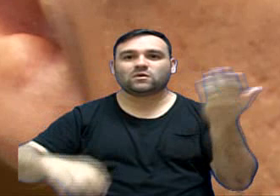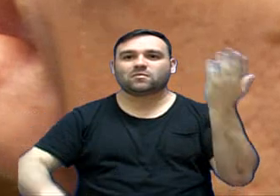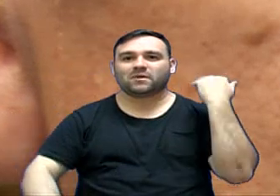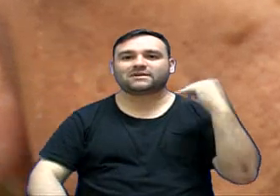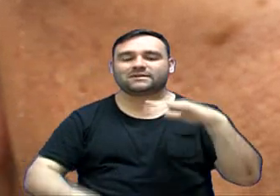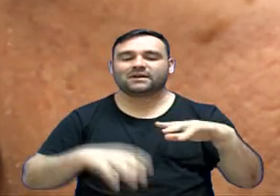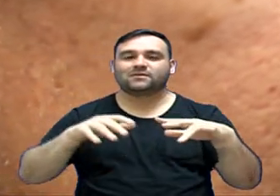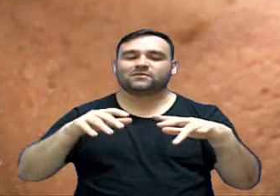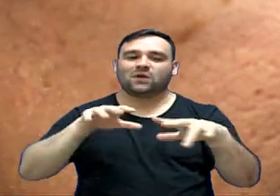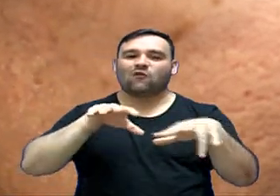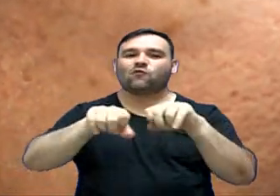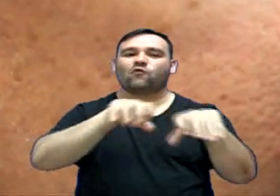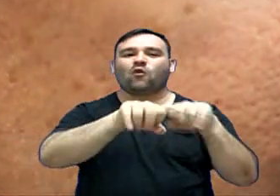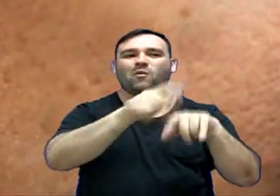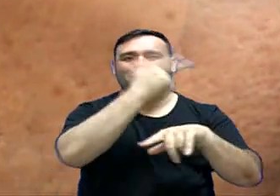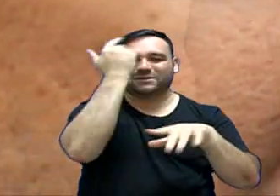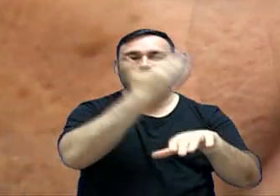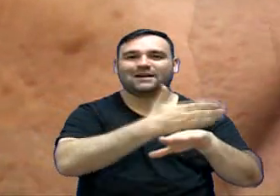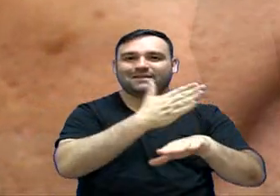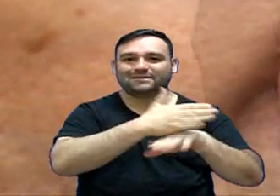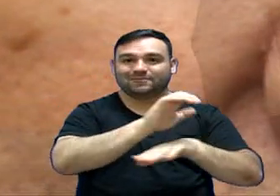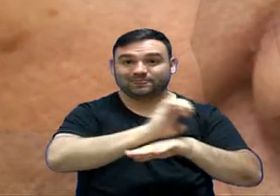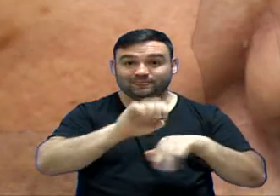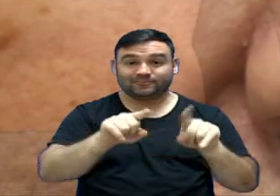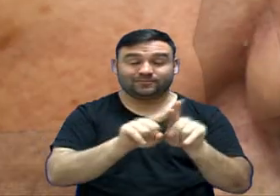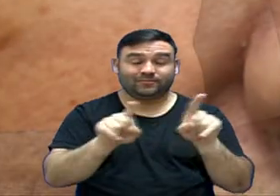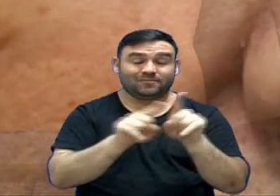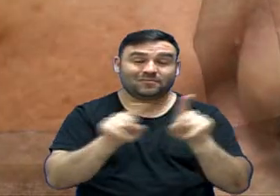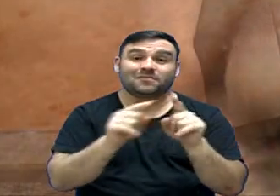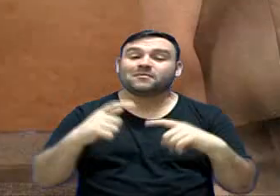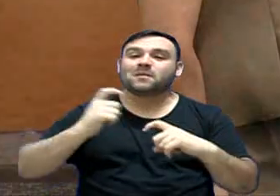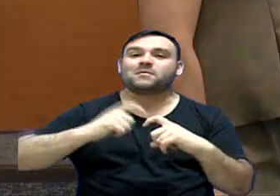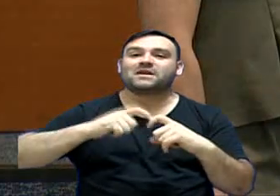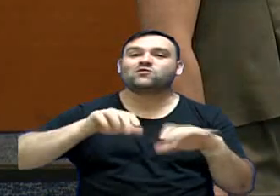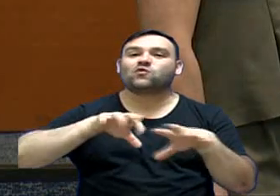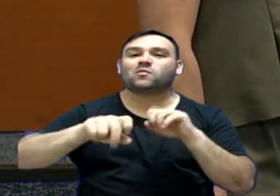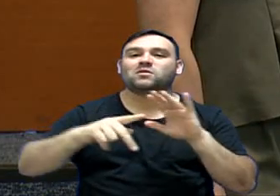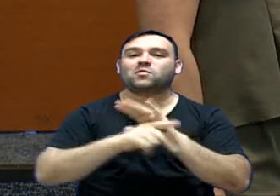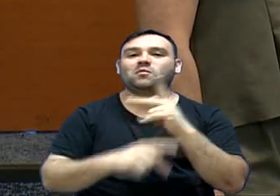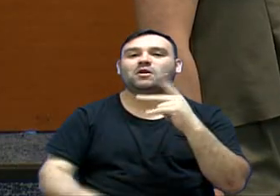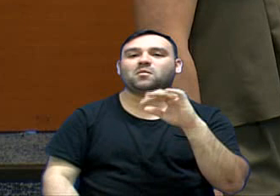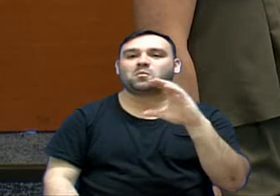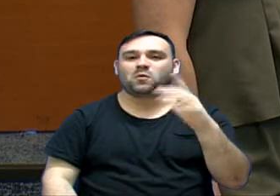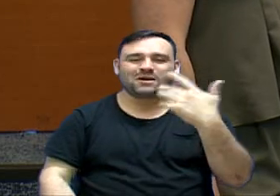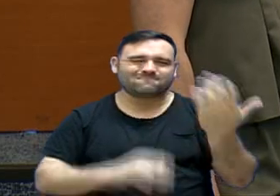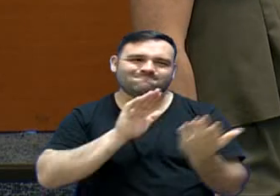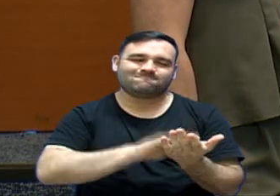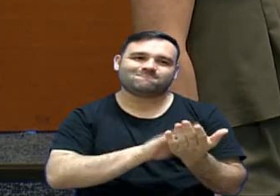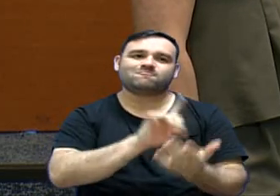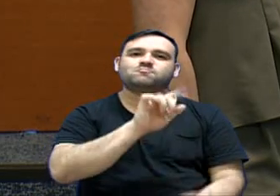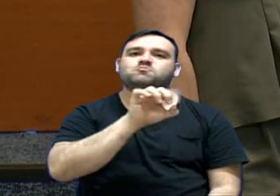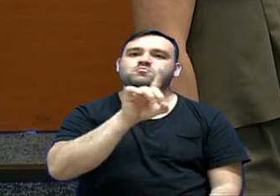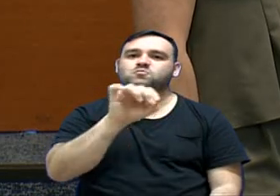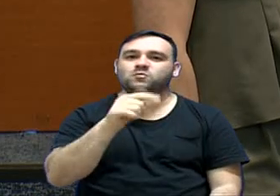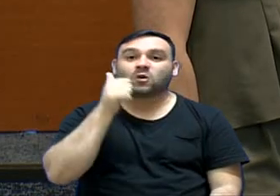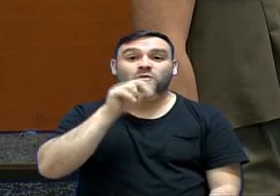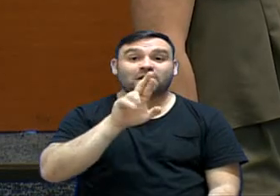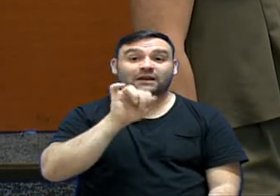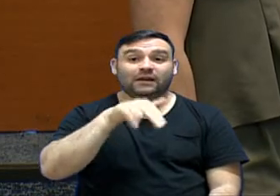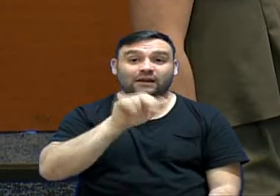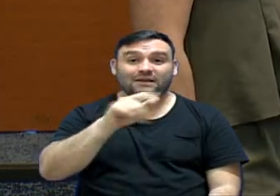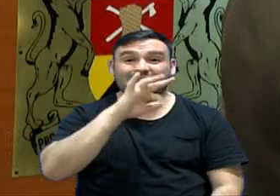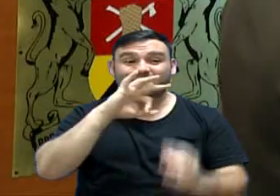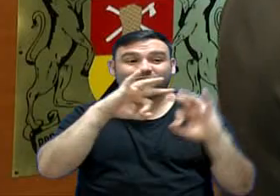que formou os residentes e também os médicos formados na PUC. Parabéns, Godô. Parabéns à Regina. Extensiva a